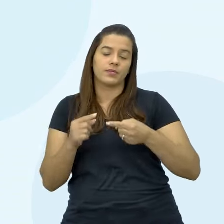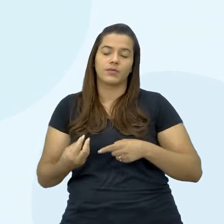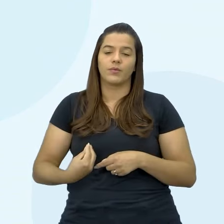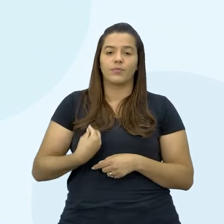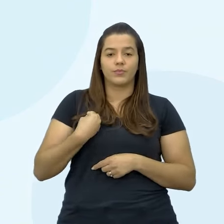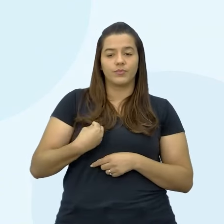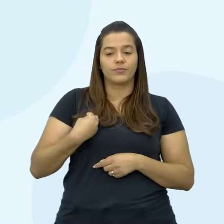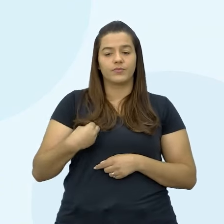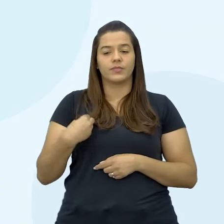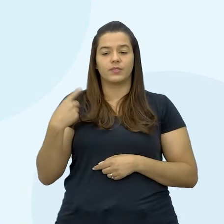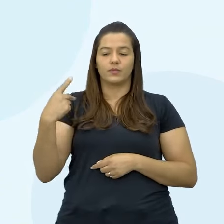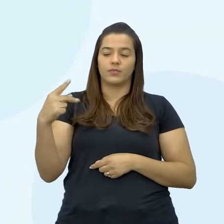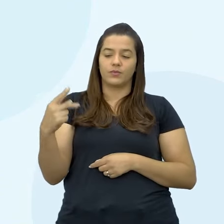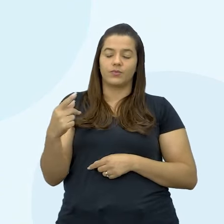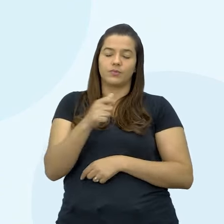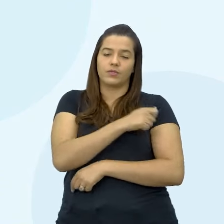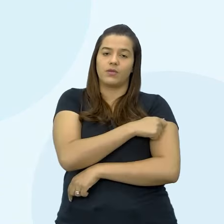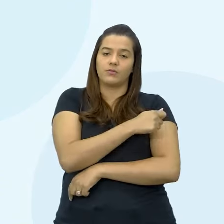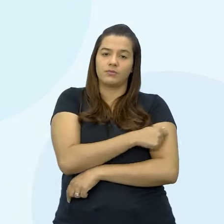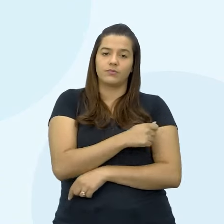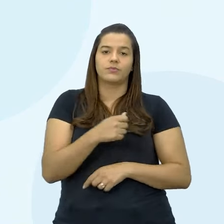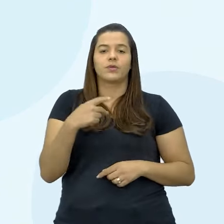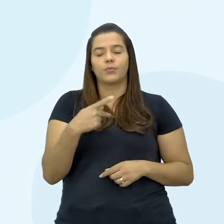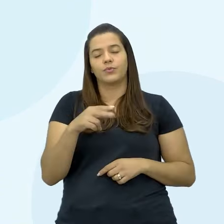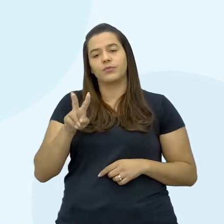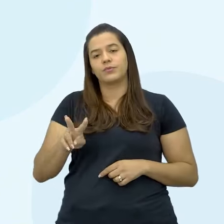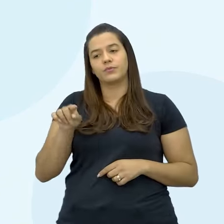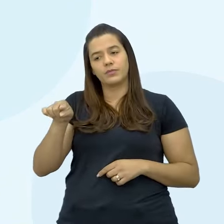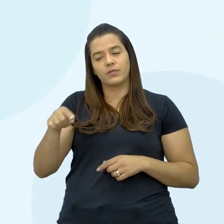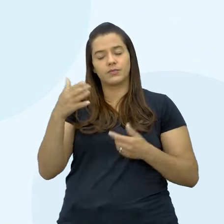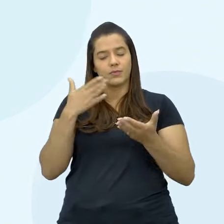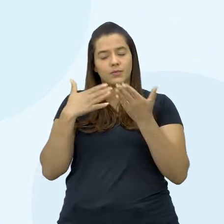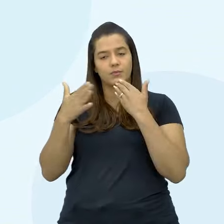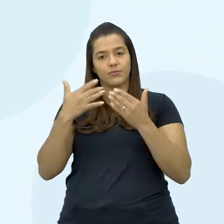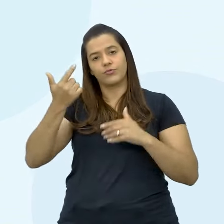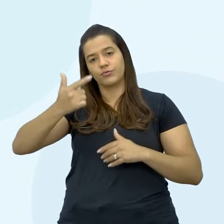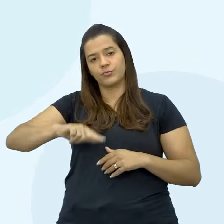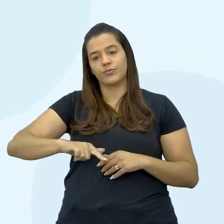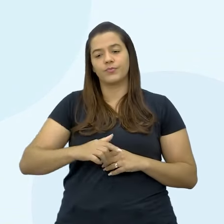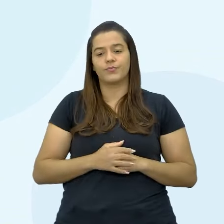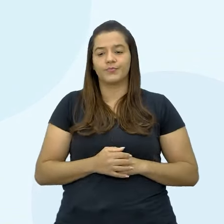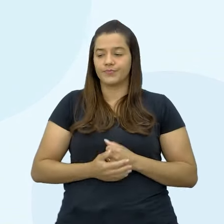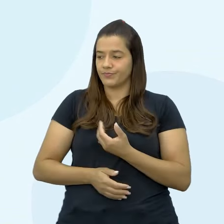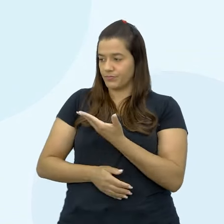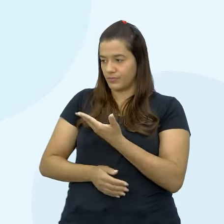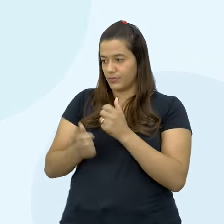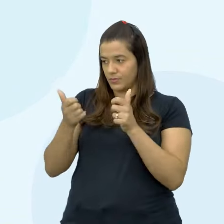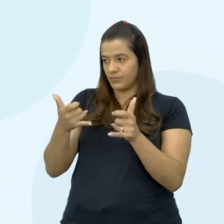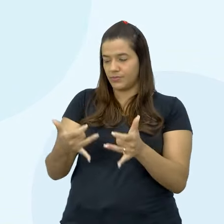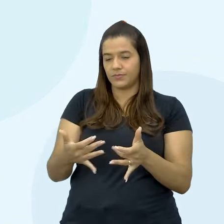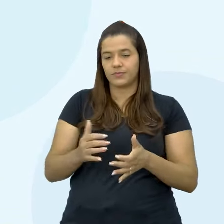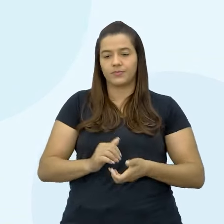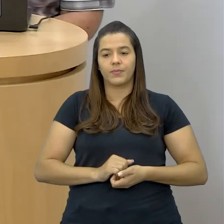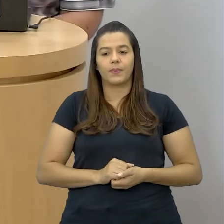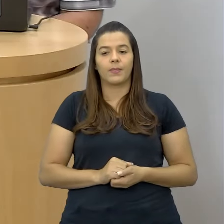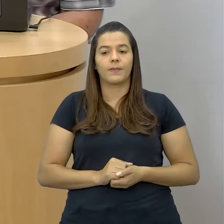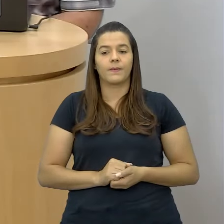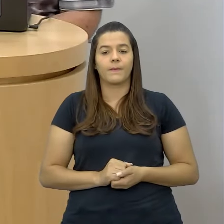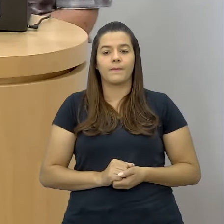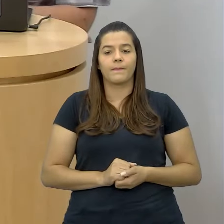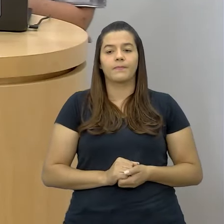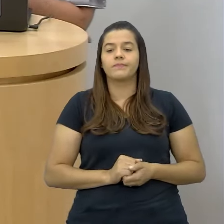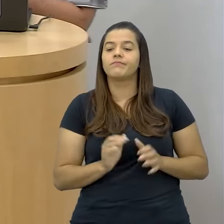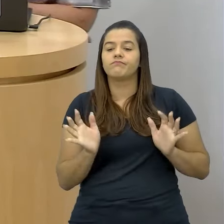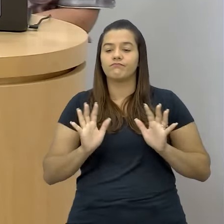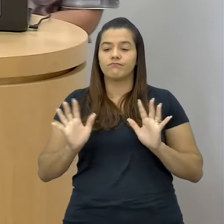ser repensado e trazido para a discussão outra vez. Renan, quer falar alguma coisa sobre essa etapa?